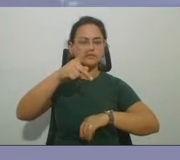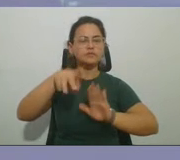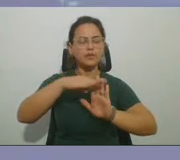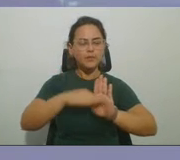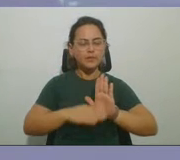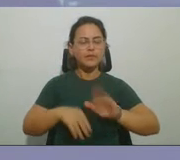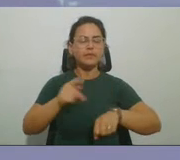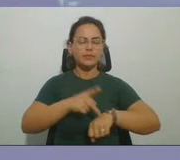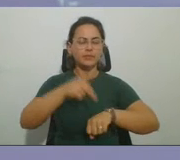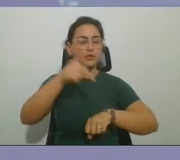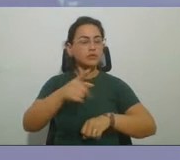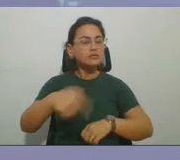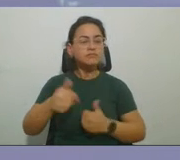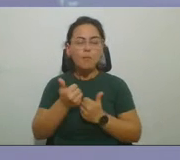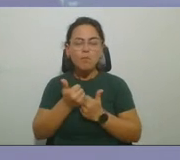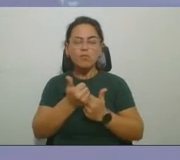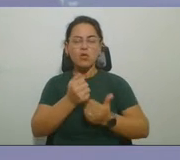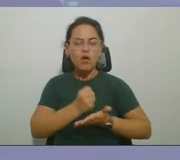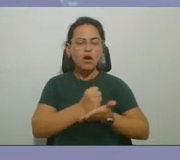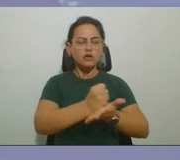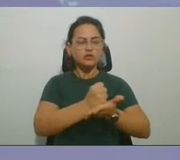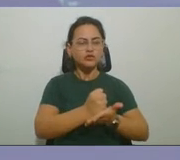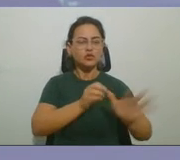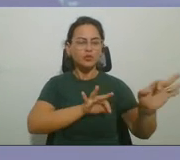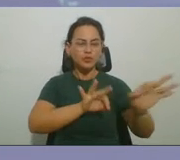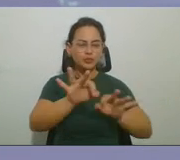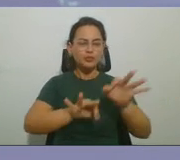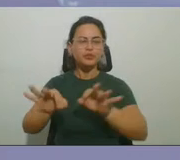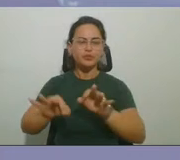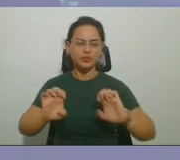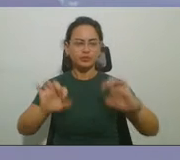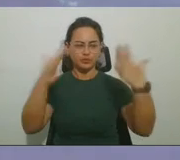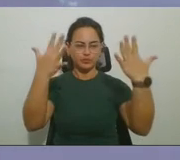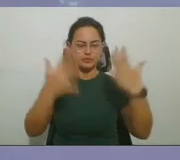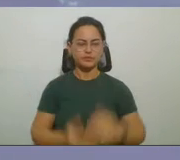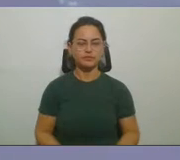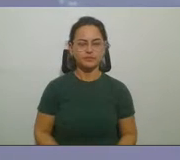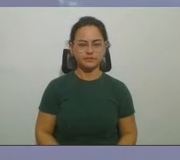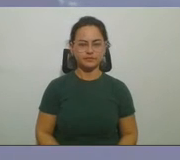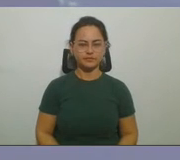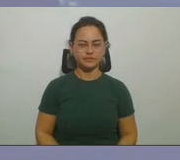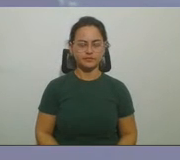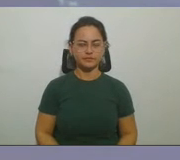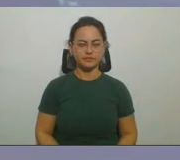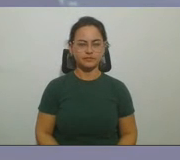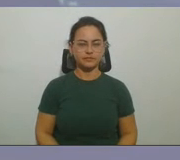estiveram apoiando a organização deste evento.